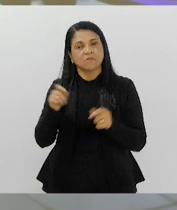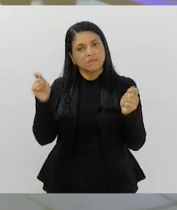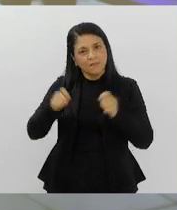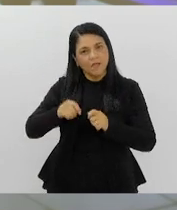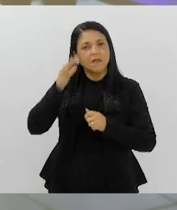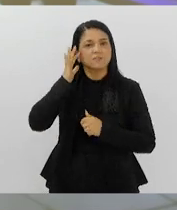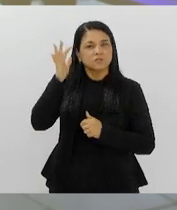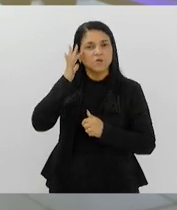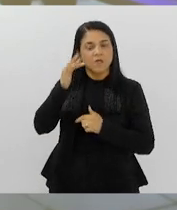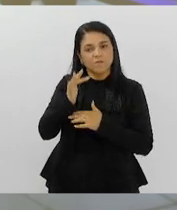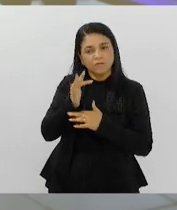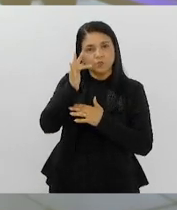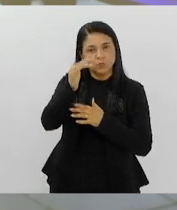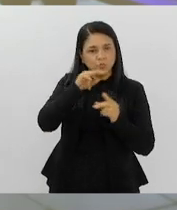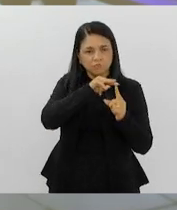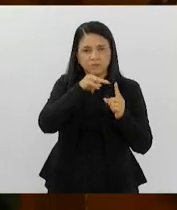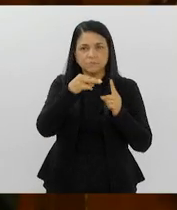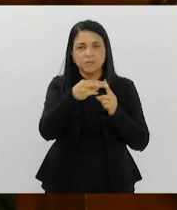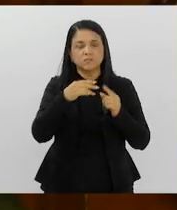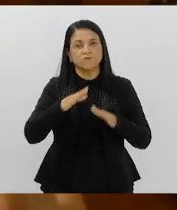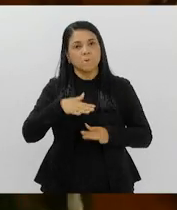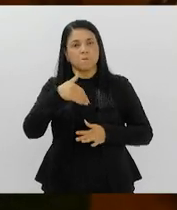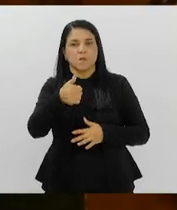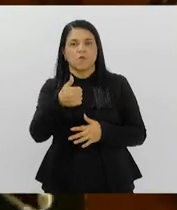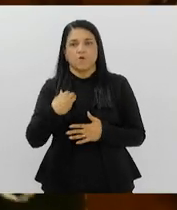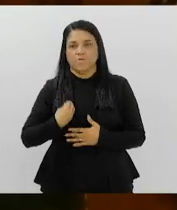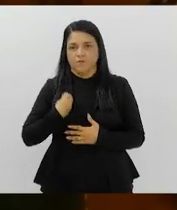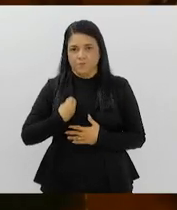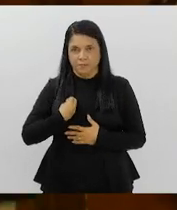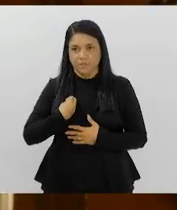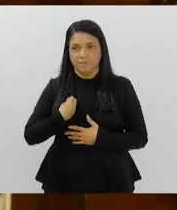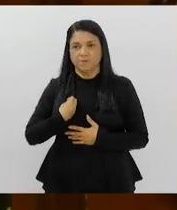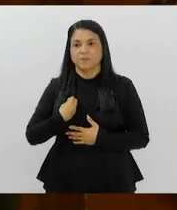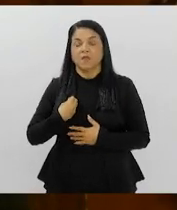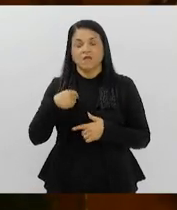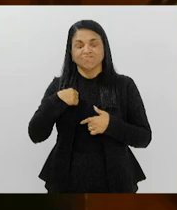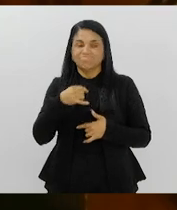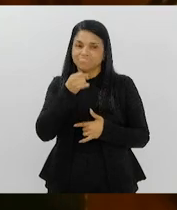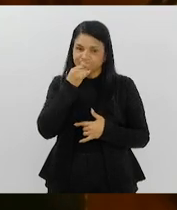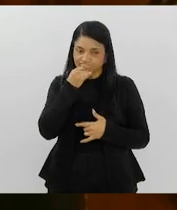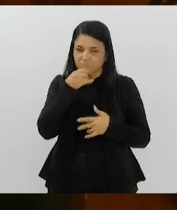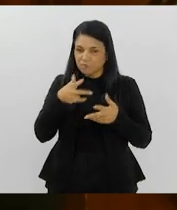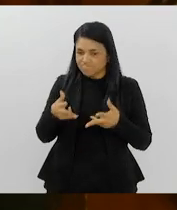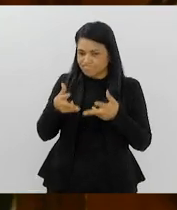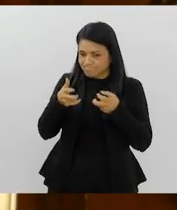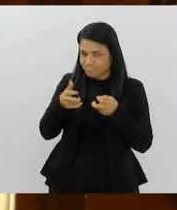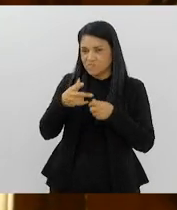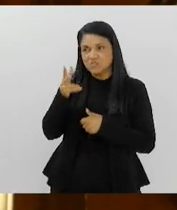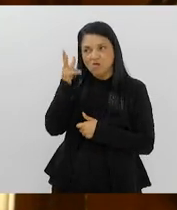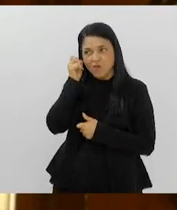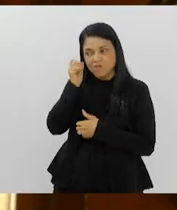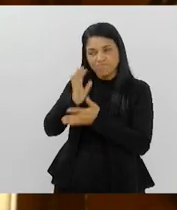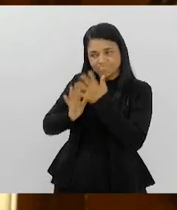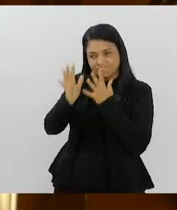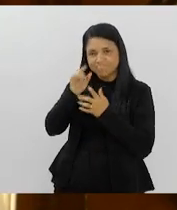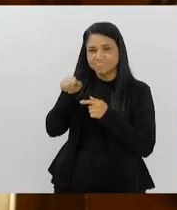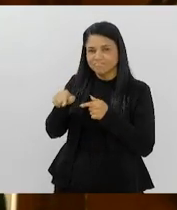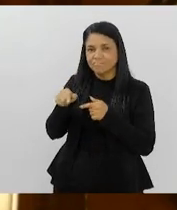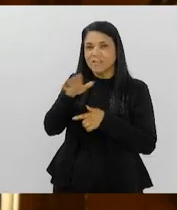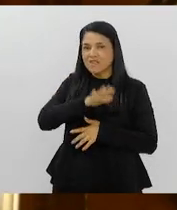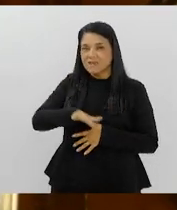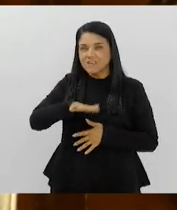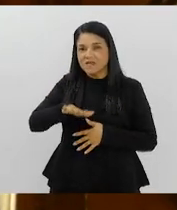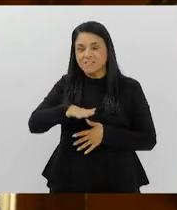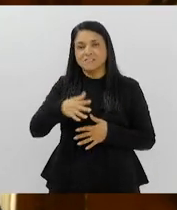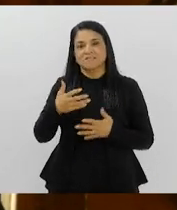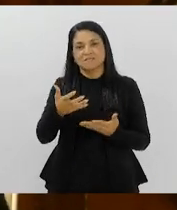de futuros diferentes. Porque, infelizmente, eu já ouvi crianças relatarem: eu quero ser